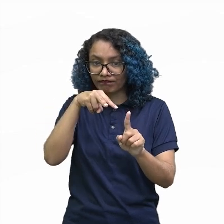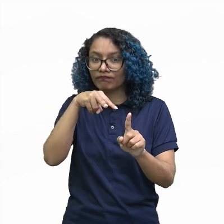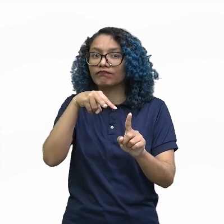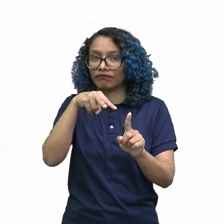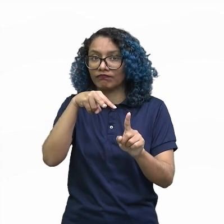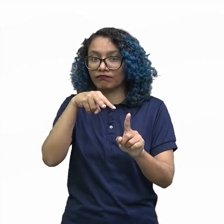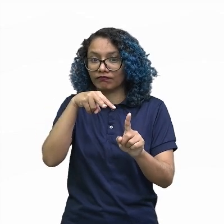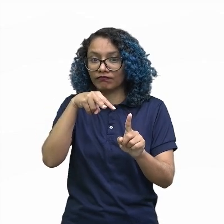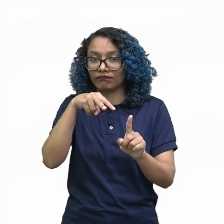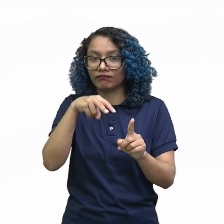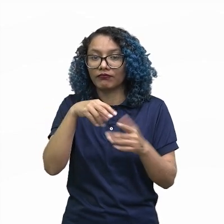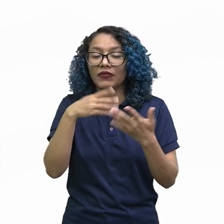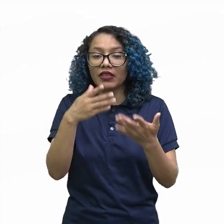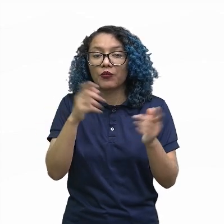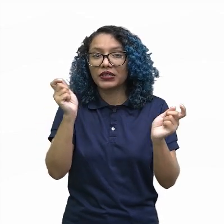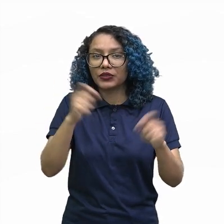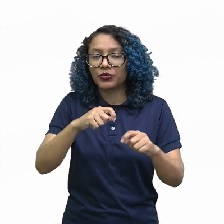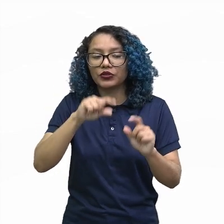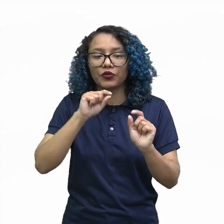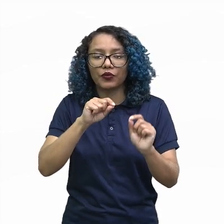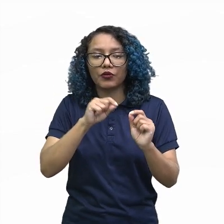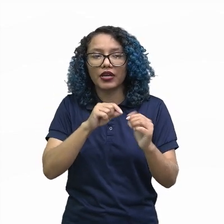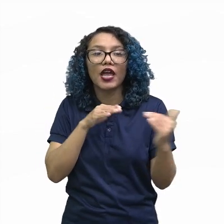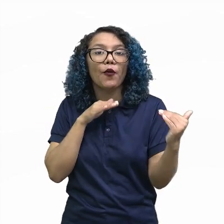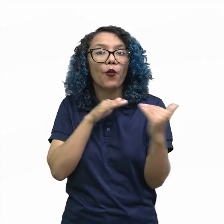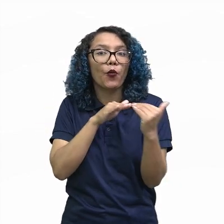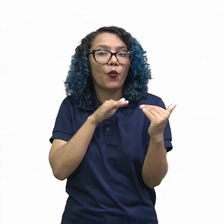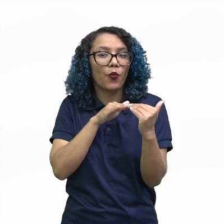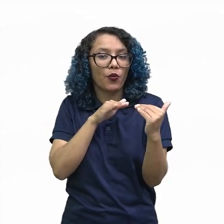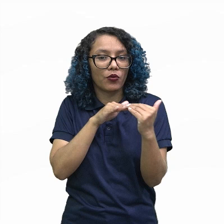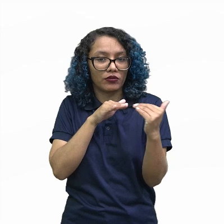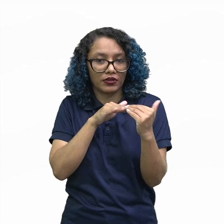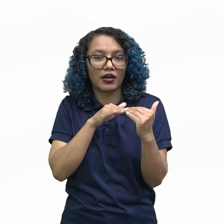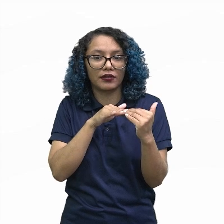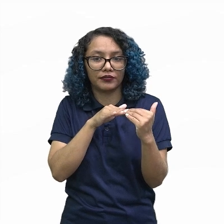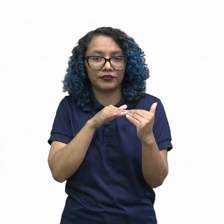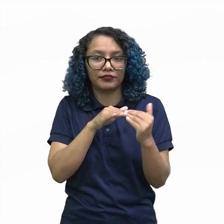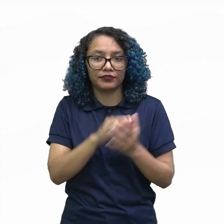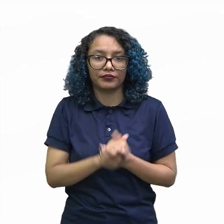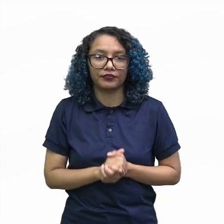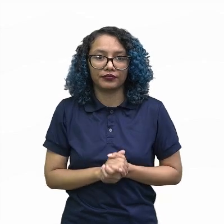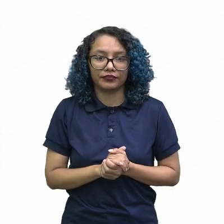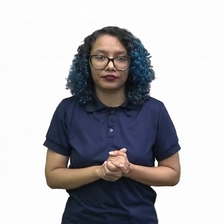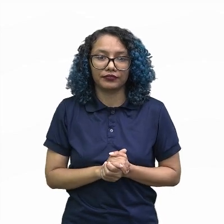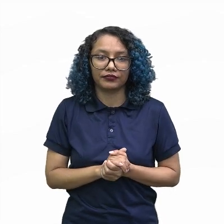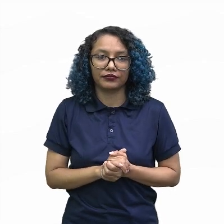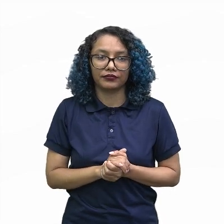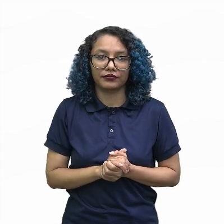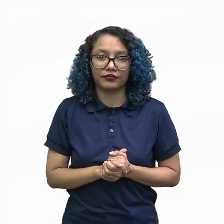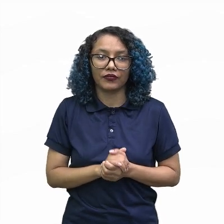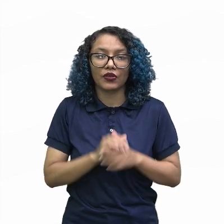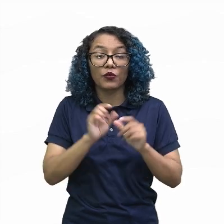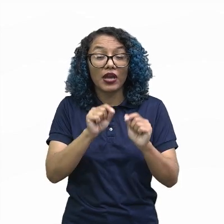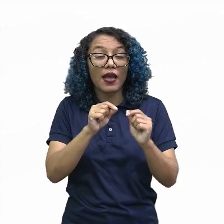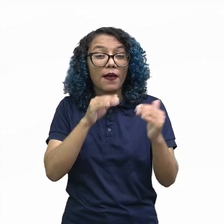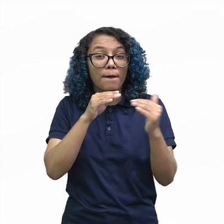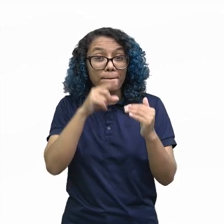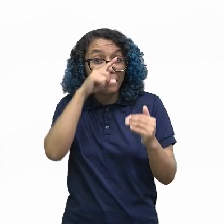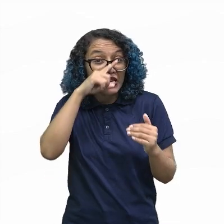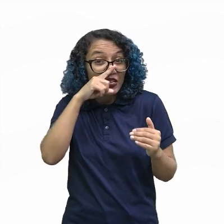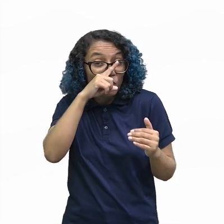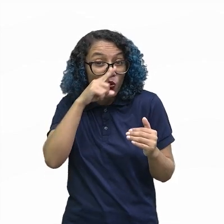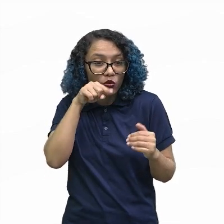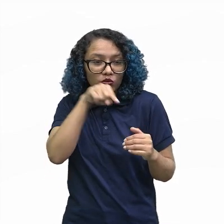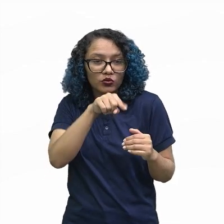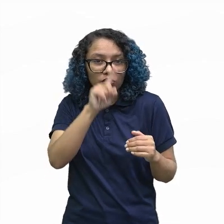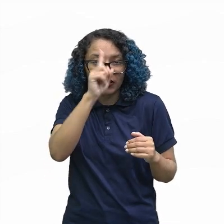que, para defender esse ponto de vista de que dizer que a Terra plana é perigoso, percebam que nós